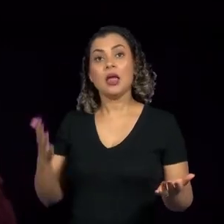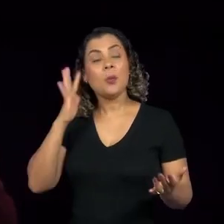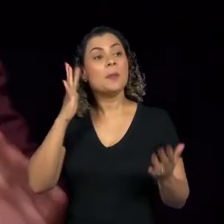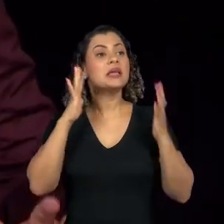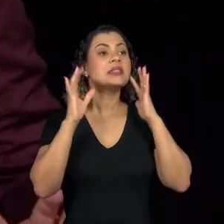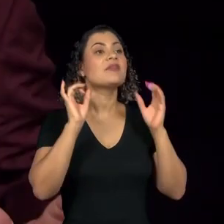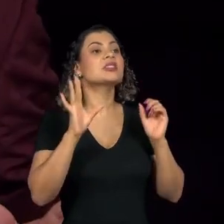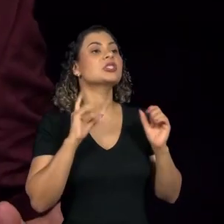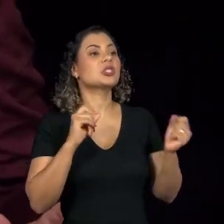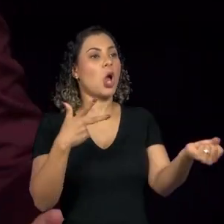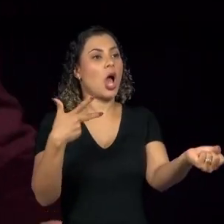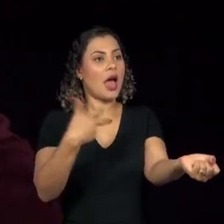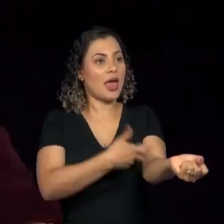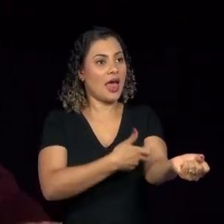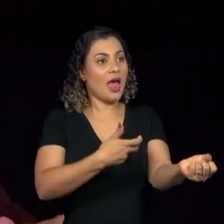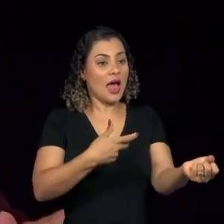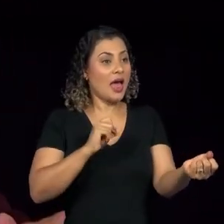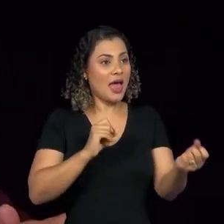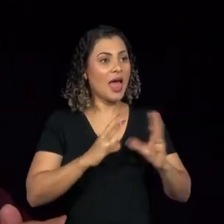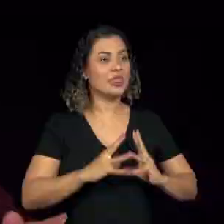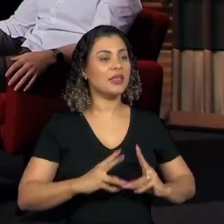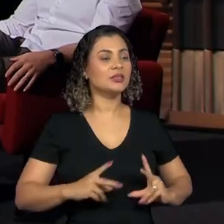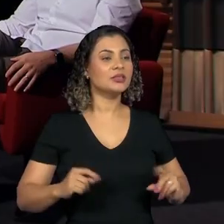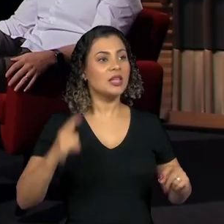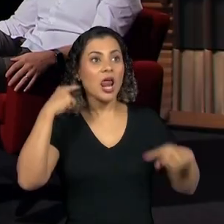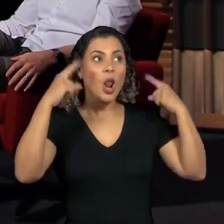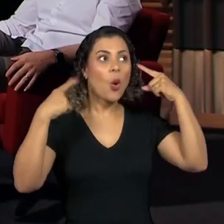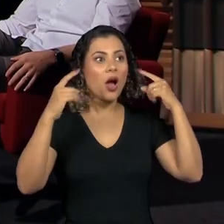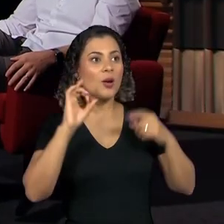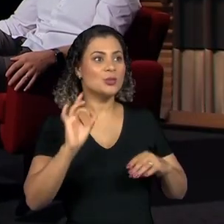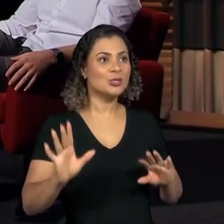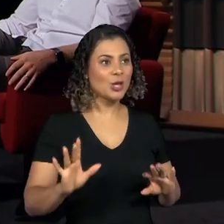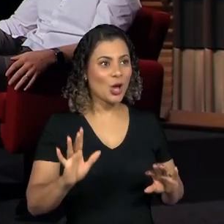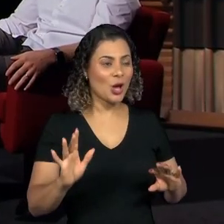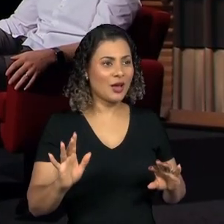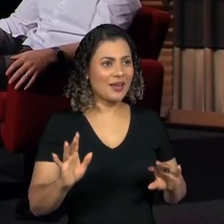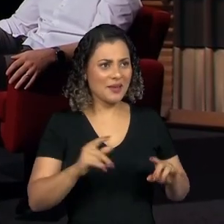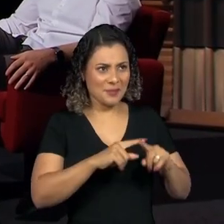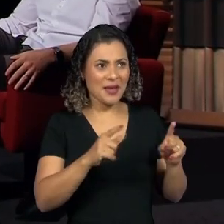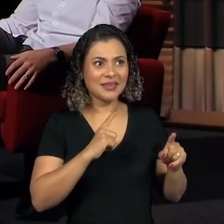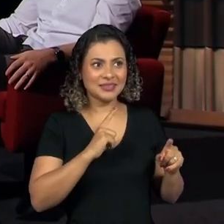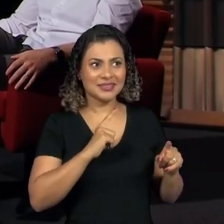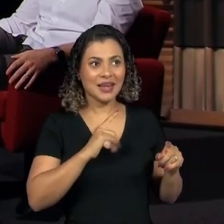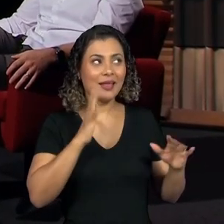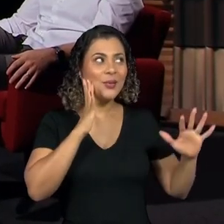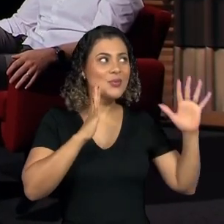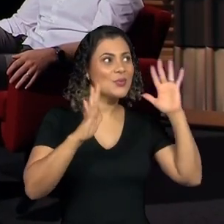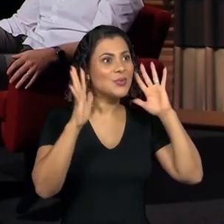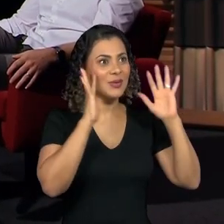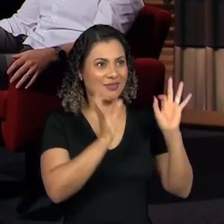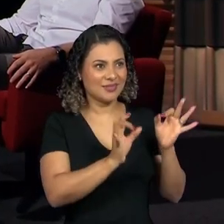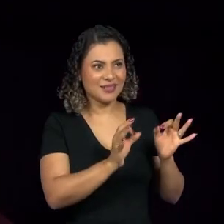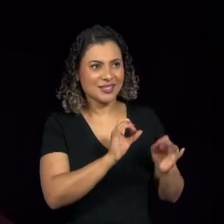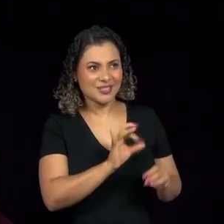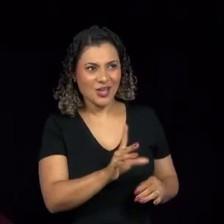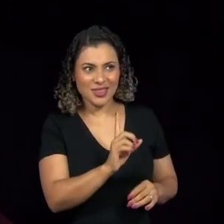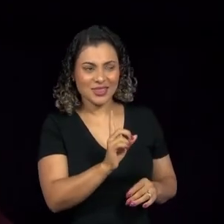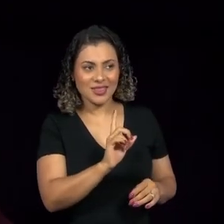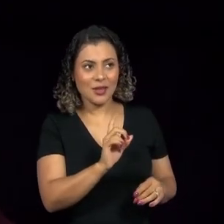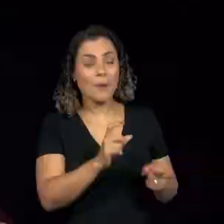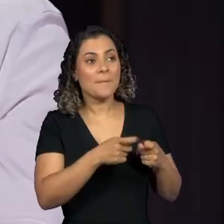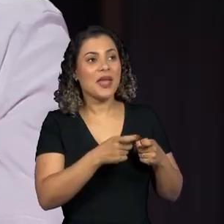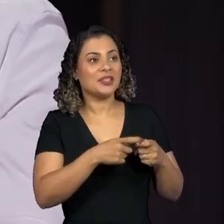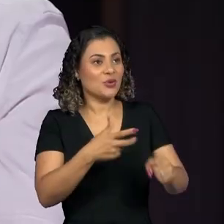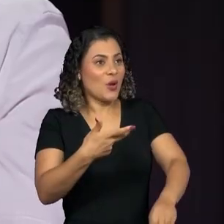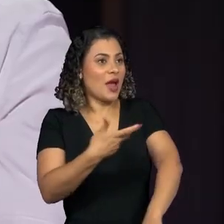anestesista porque toda anestesia que eu conheci era doidão né porque tem acesso a coisas incríveis né mas não é só ele né